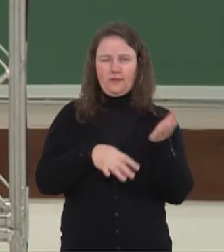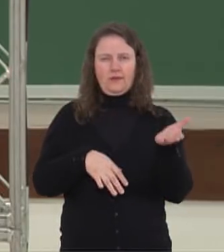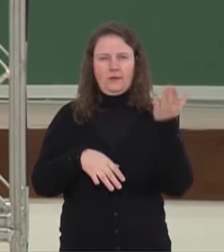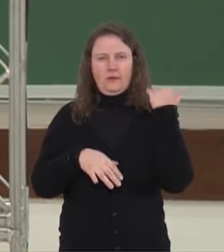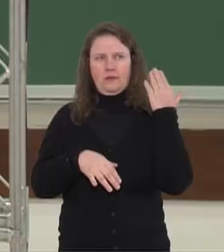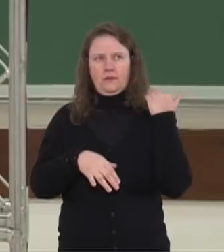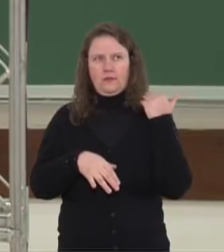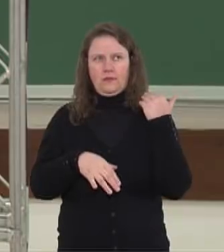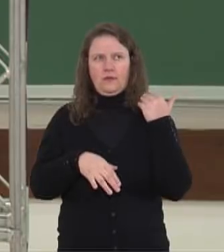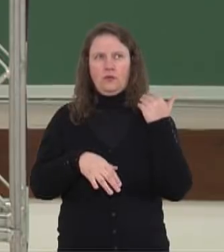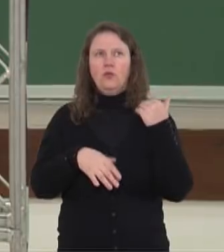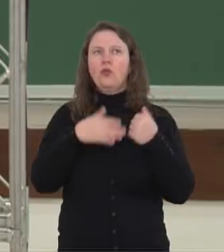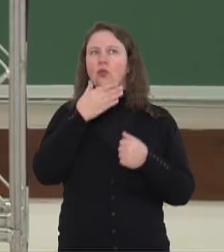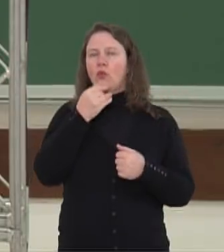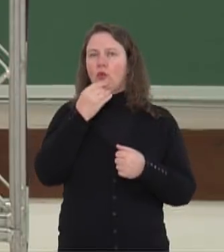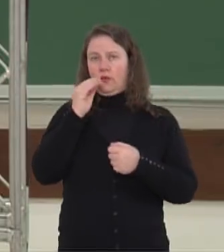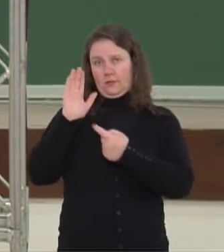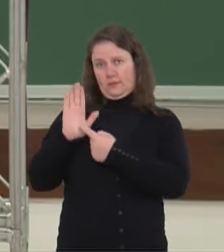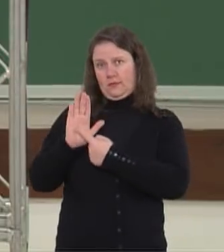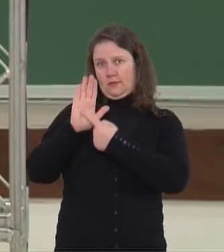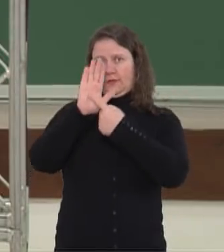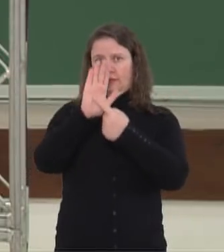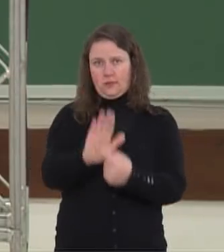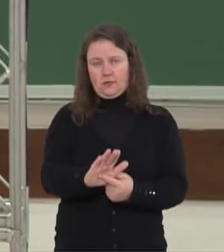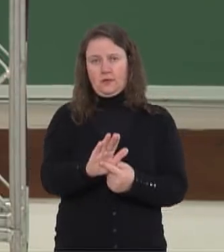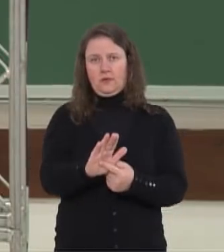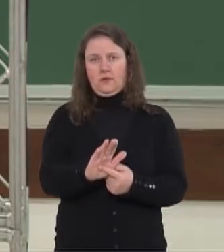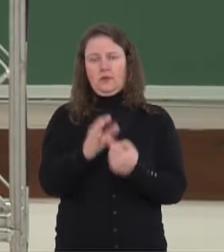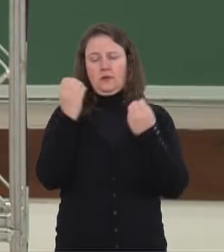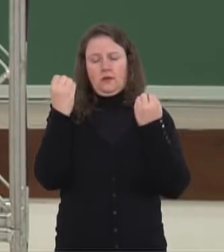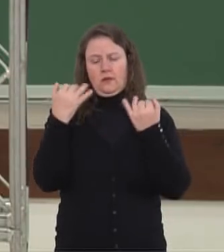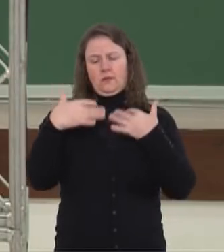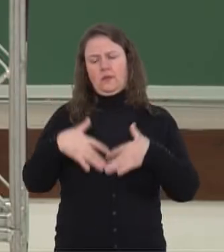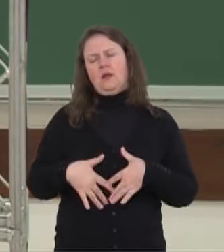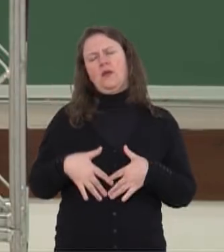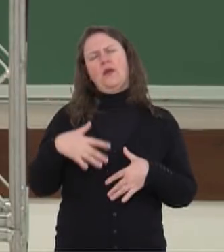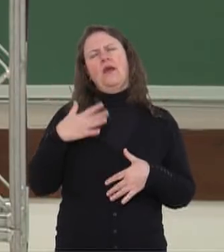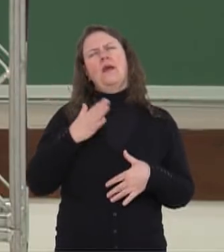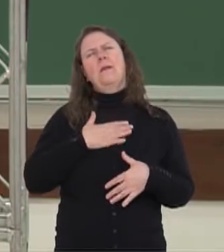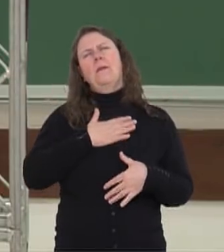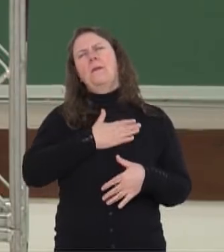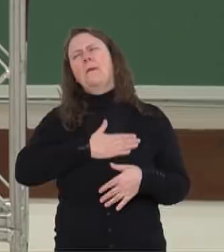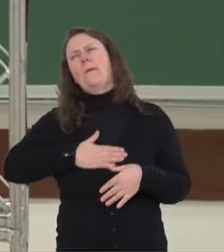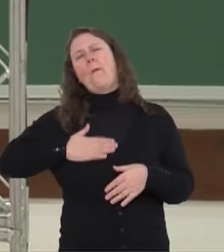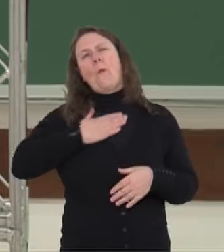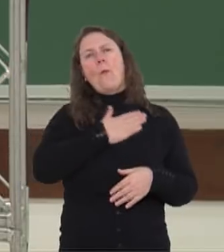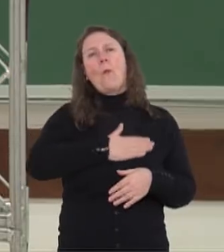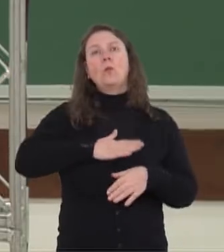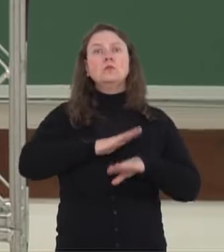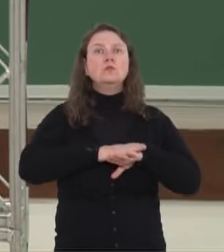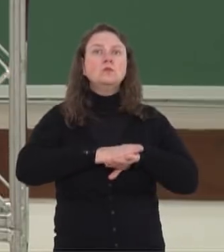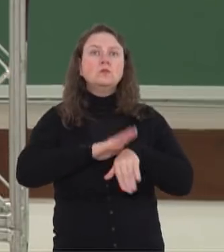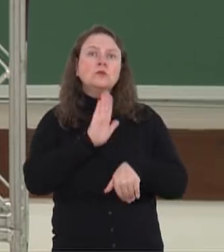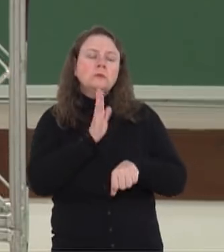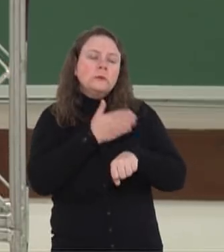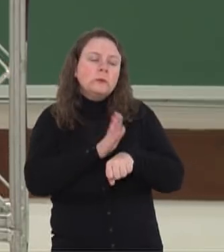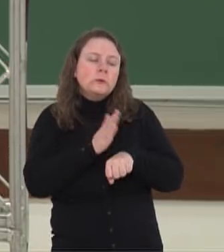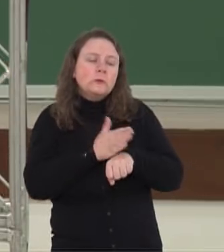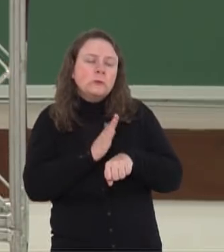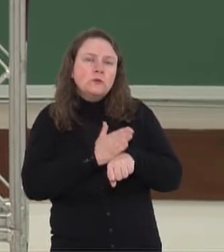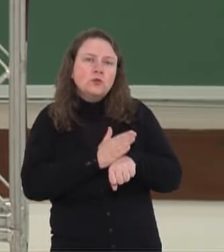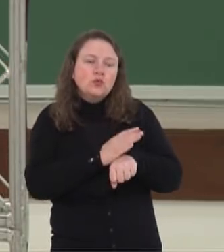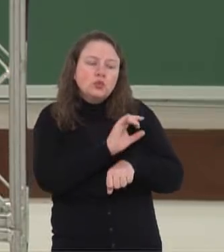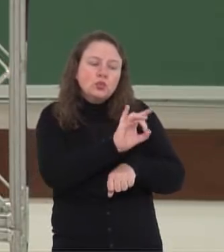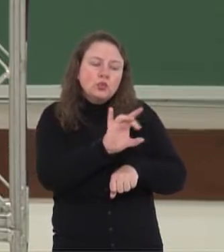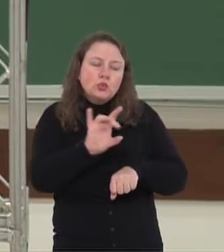anteriores. O Mike vai se apresentar, vai dizer quais atividades que ele gosta de fazer e quais os